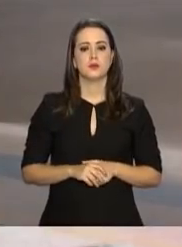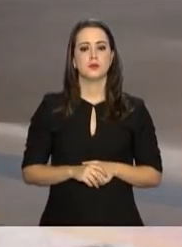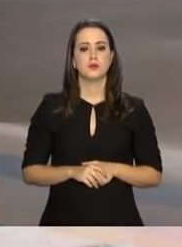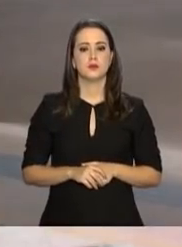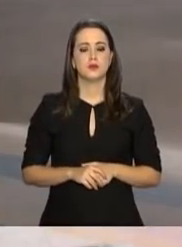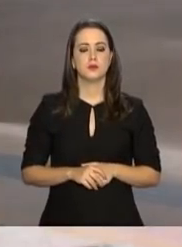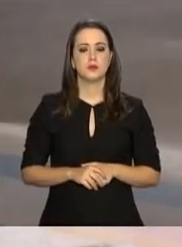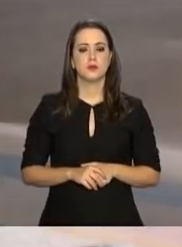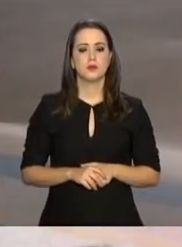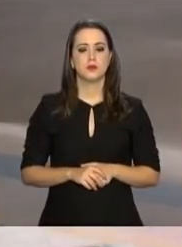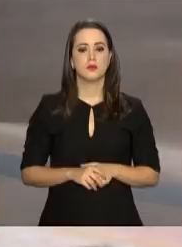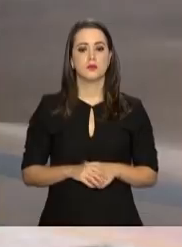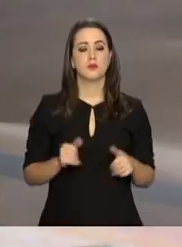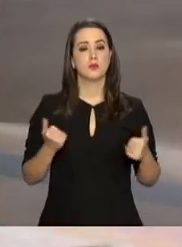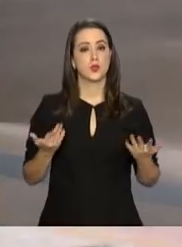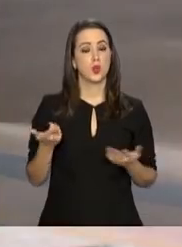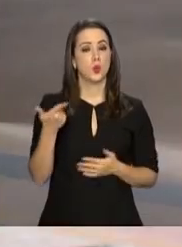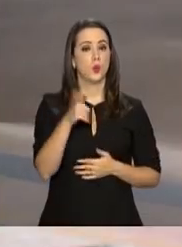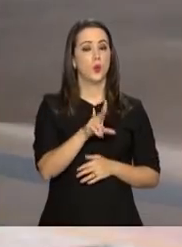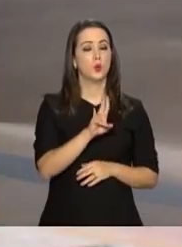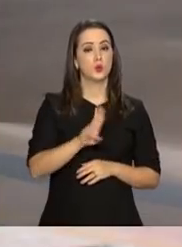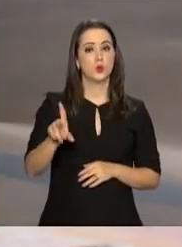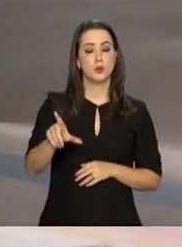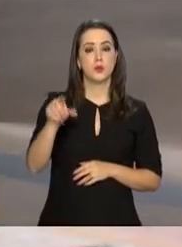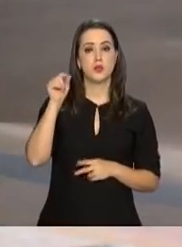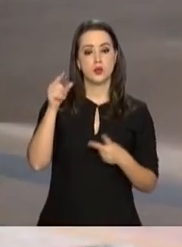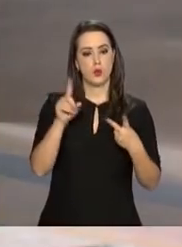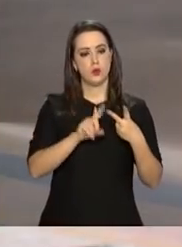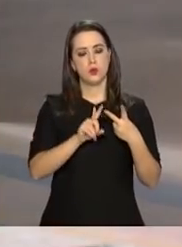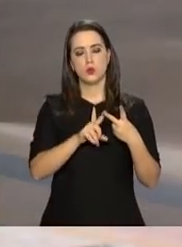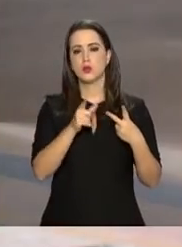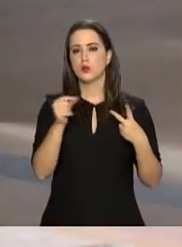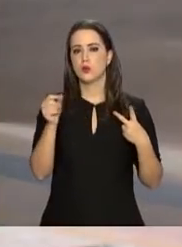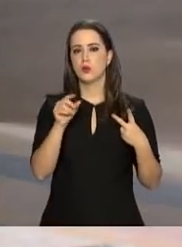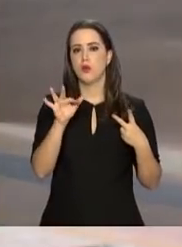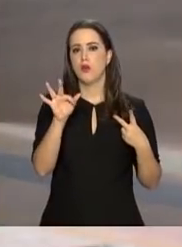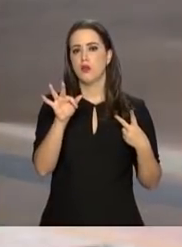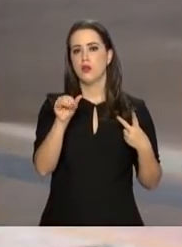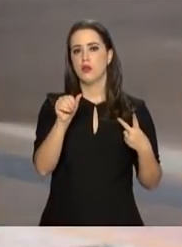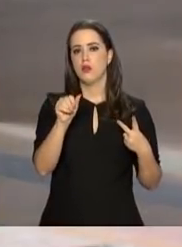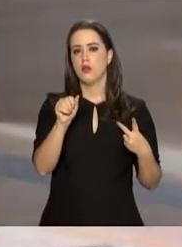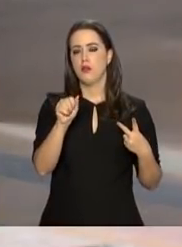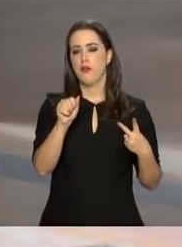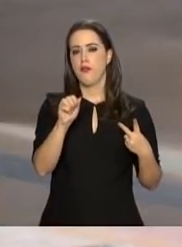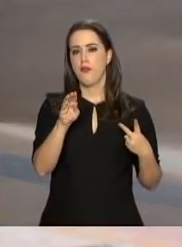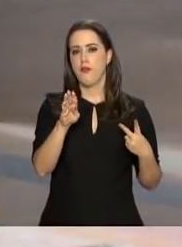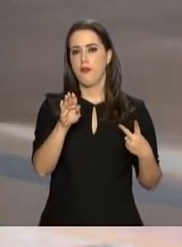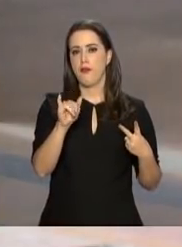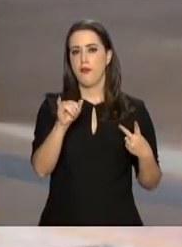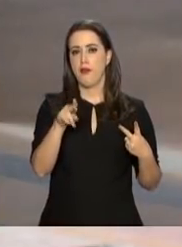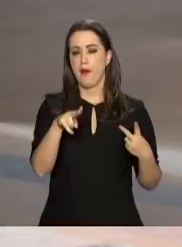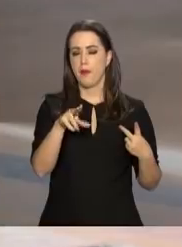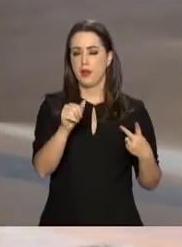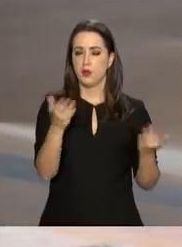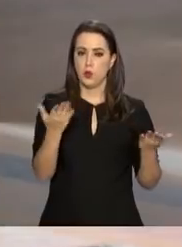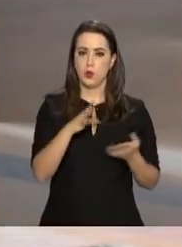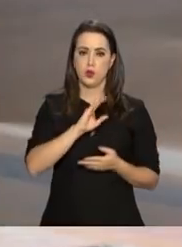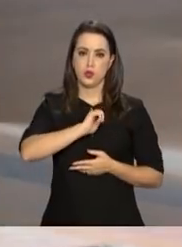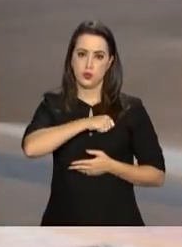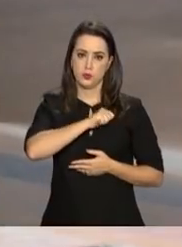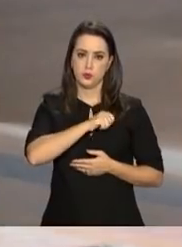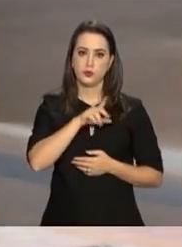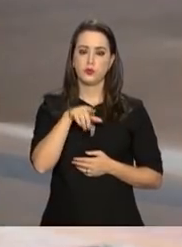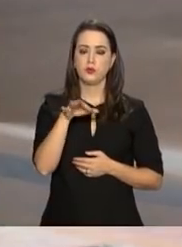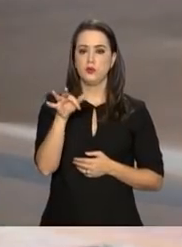coordenação olha e um outro nome indicado é o de Fabiano pordon ele atualmente ele é delegado chefe da Polícia Federal em